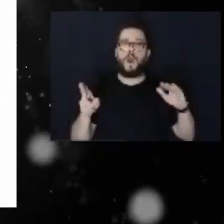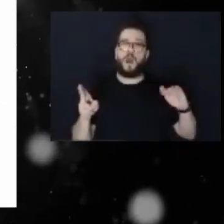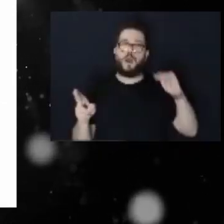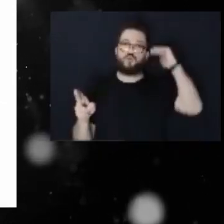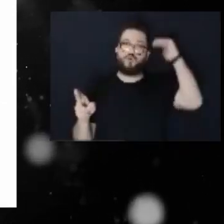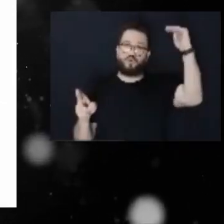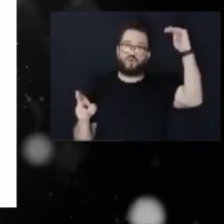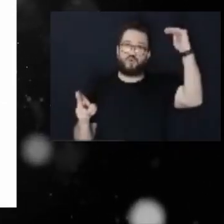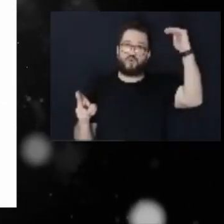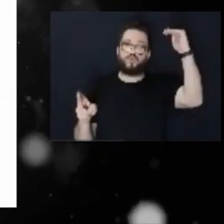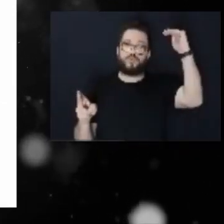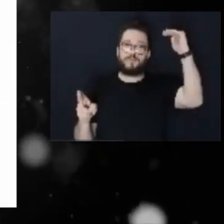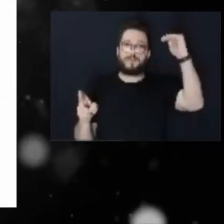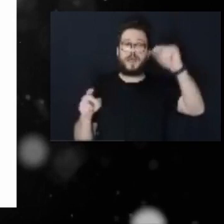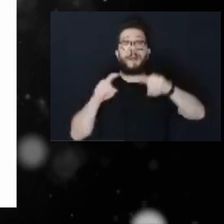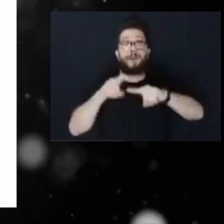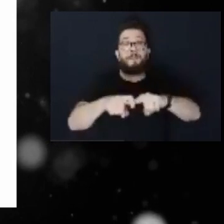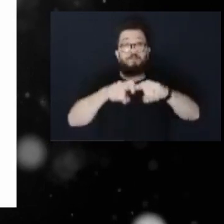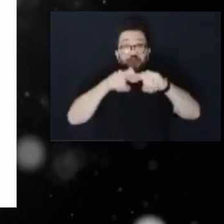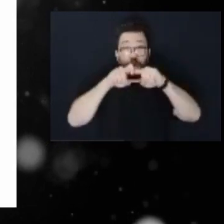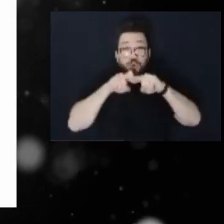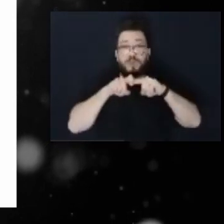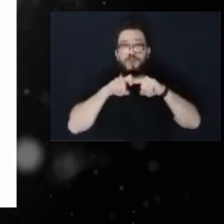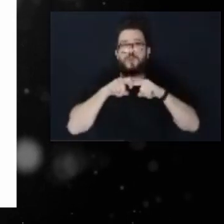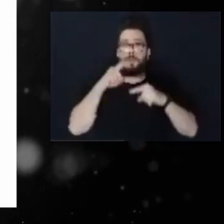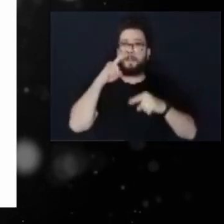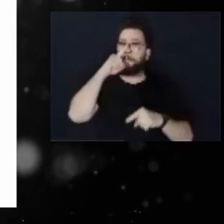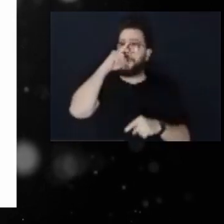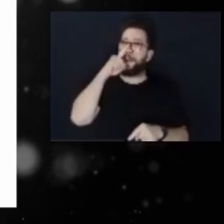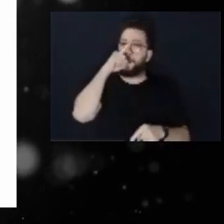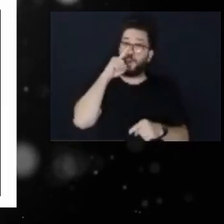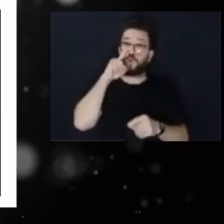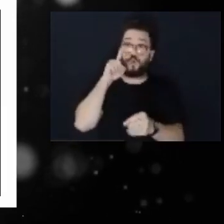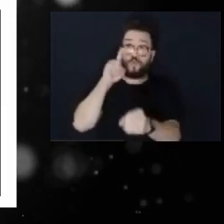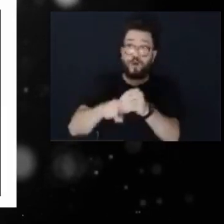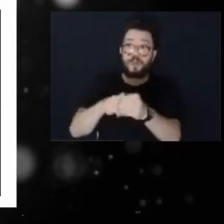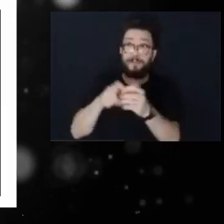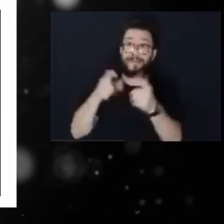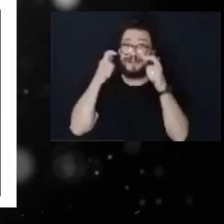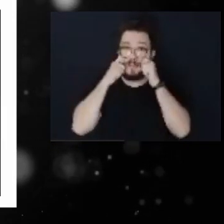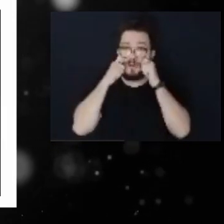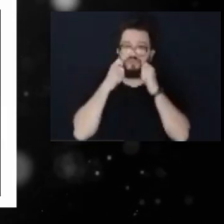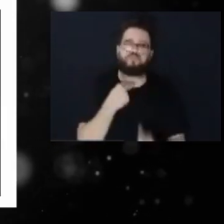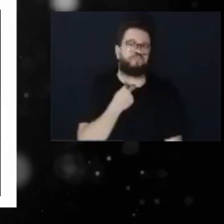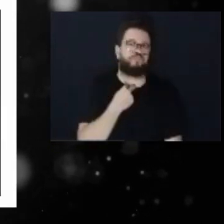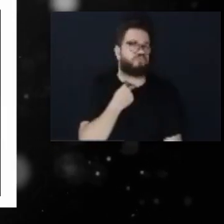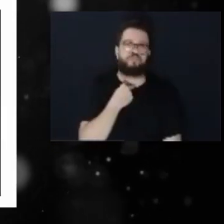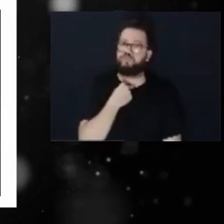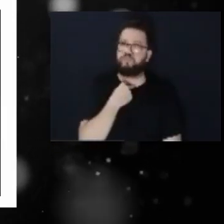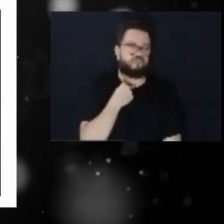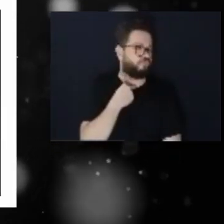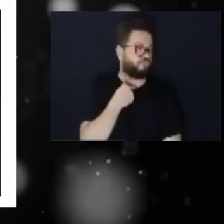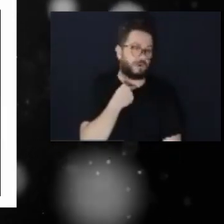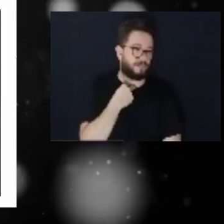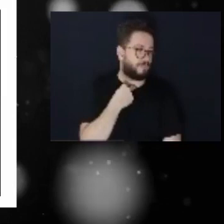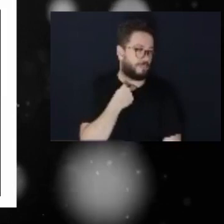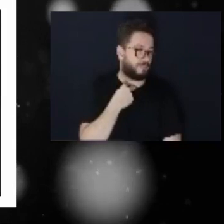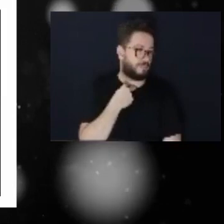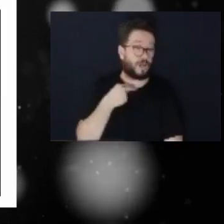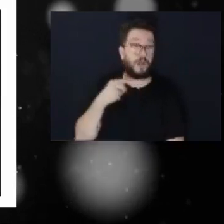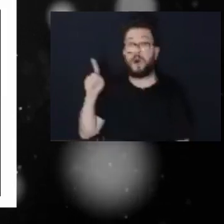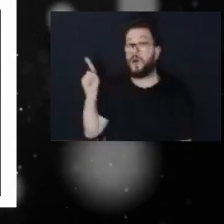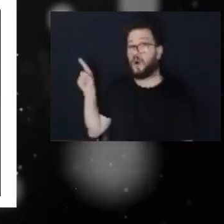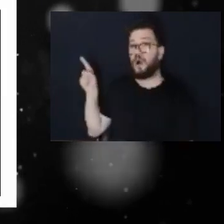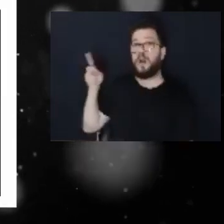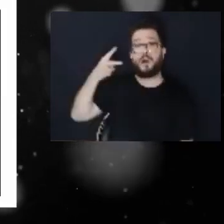assintomáticas, por isso o risco de retorno das aulas presenciais. Esses dois estudos é extremamente importante